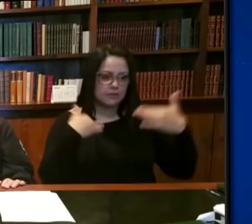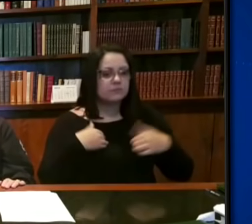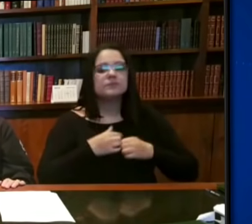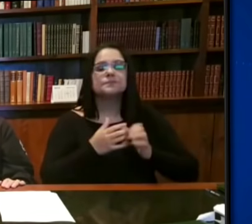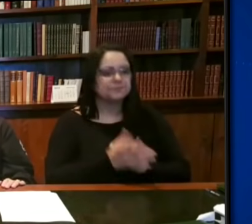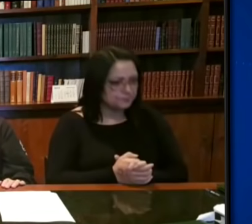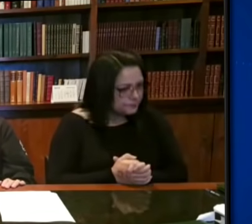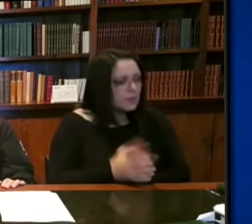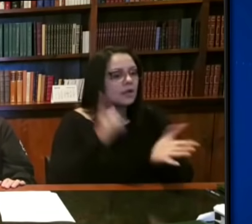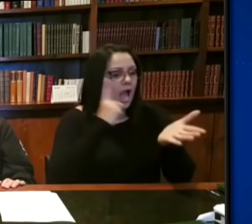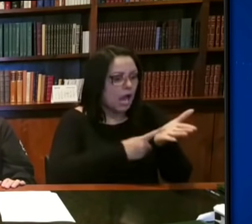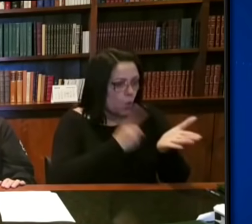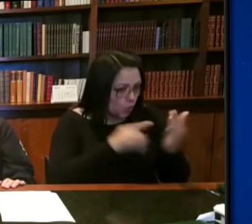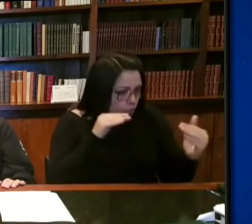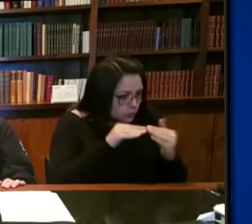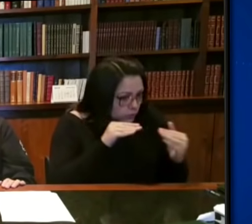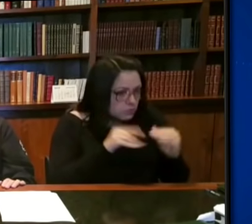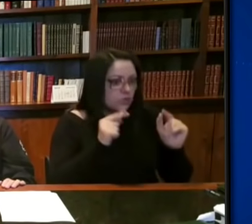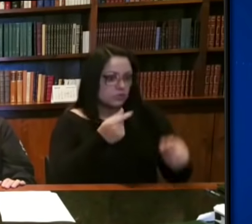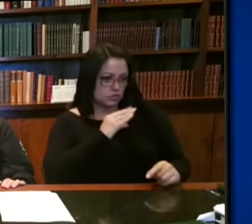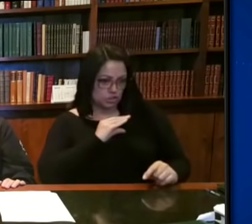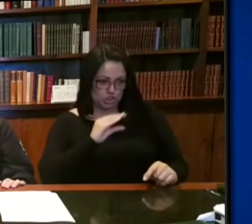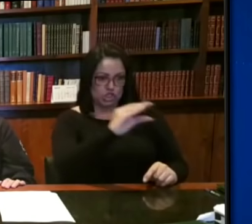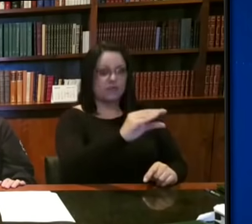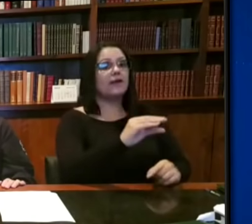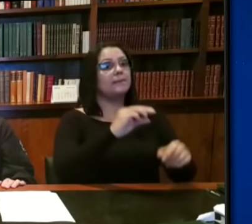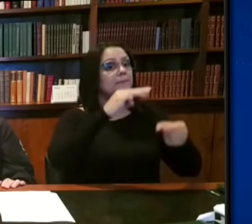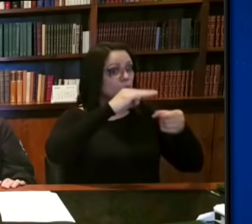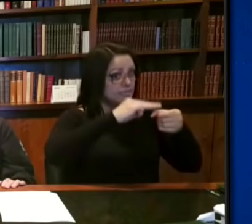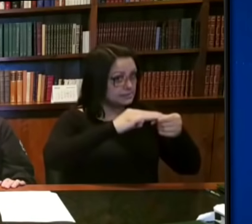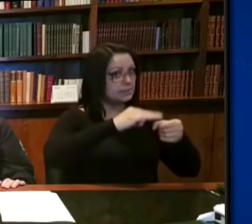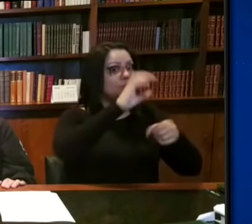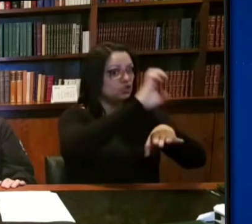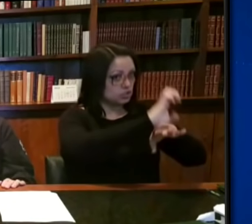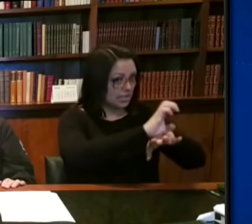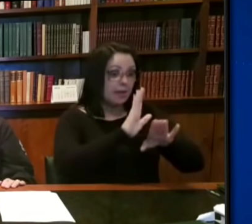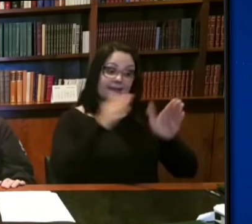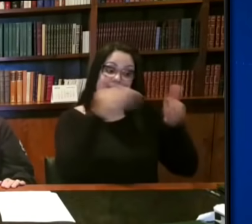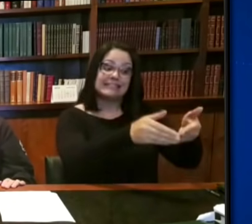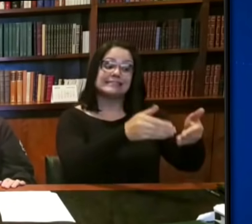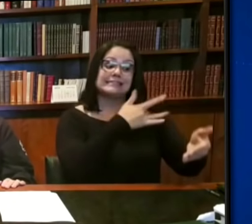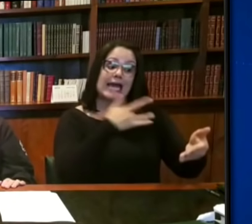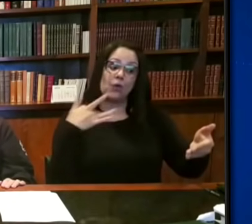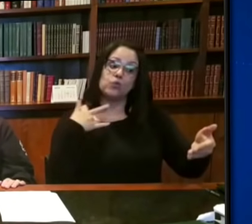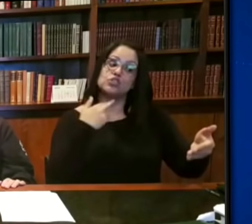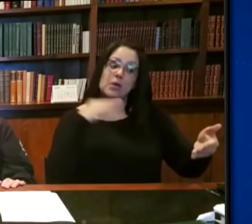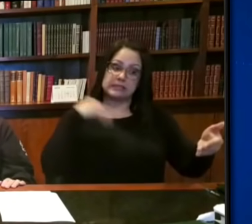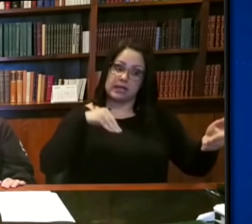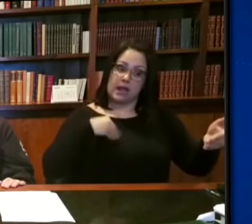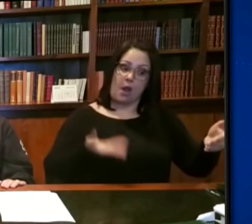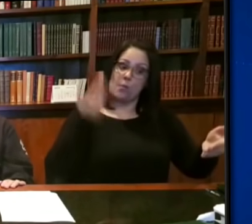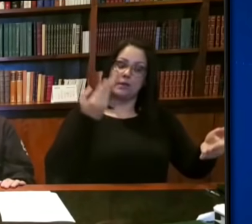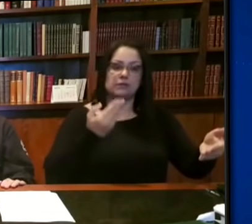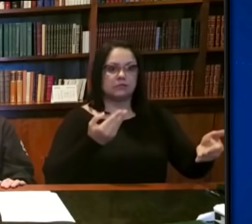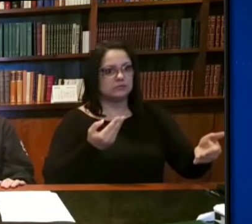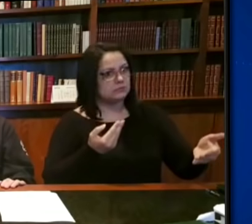um acordo pelo qual os recursos vão para estados e municípios, mas tem que ir para a saúde, não pode virar aumento de salário. Justamente para mostrar à opinião